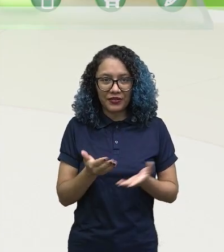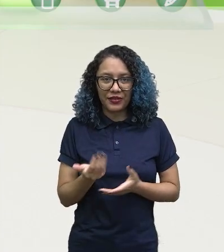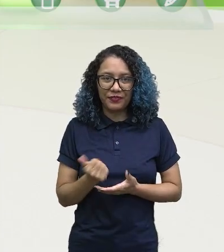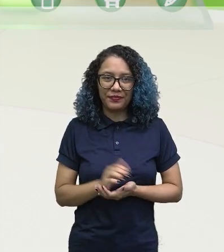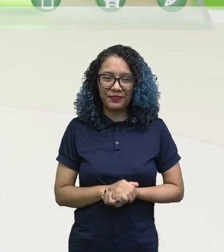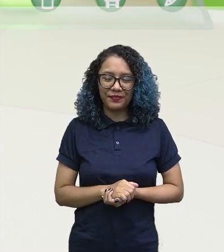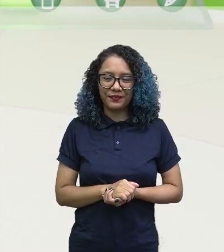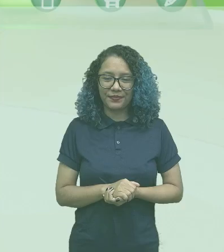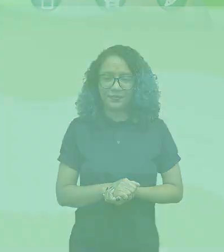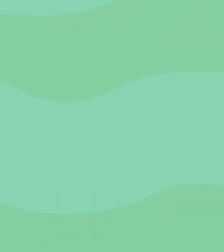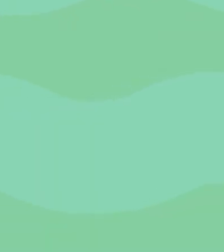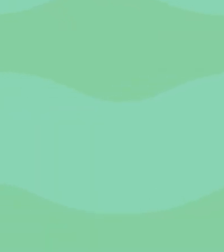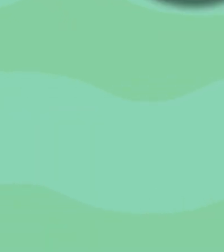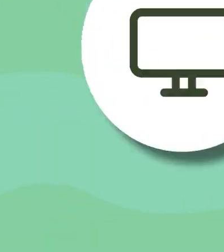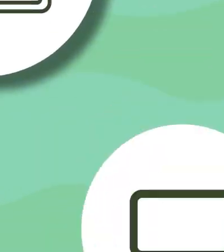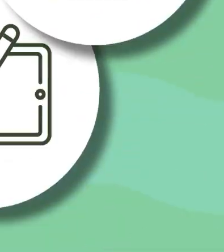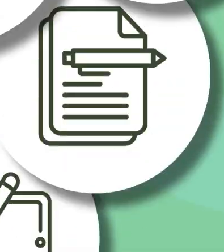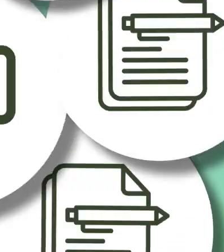agora.